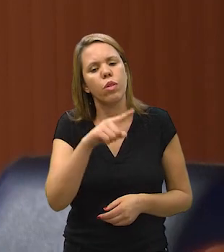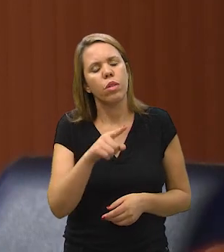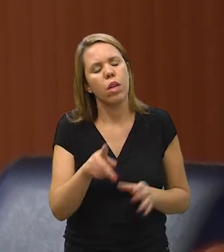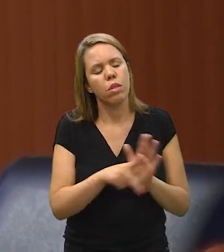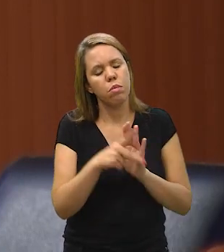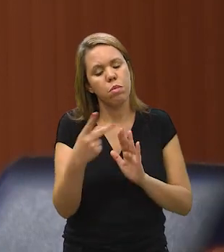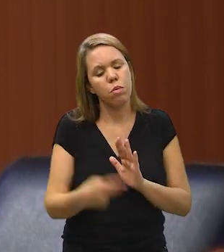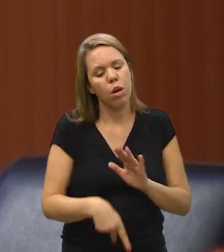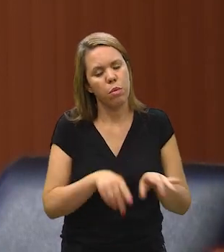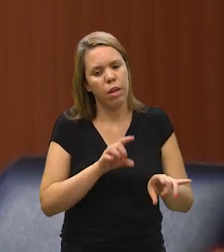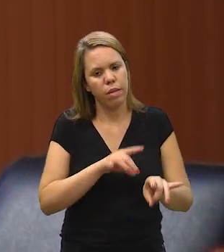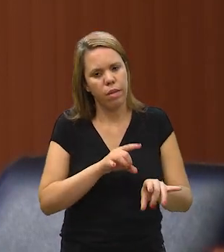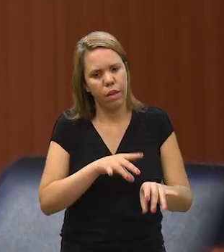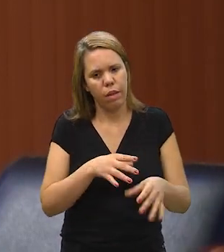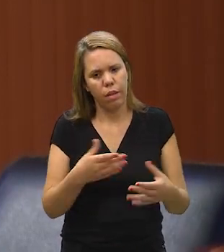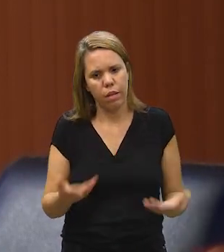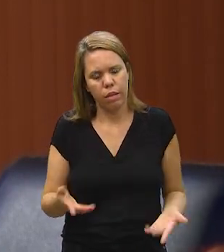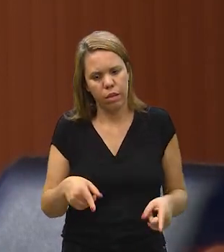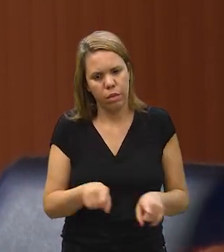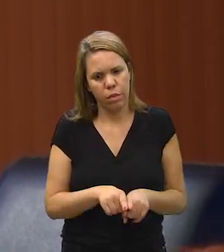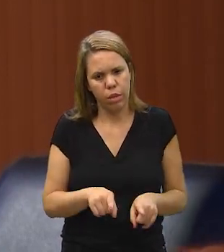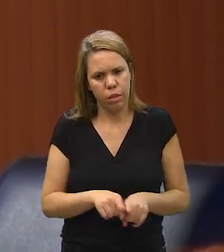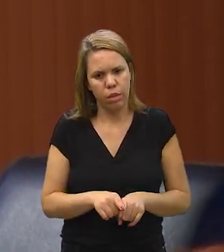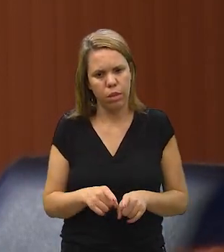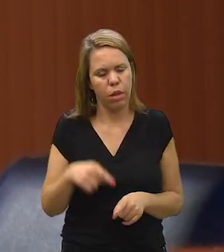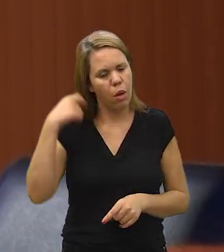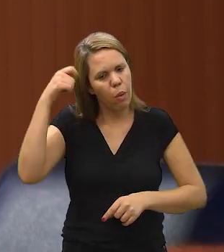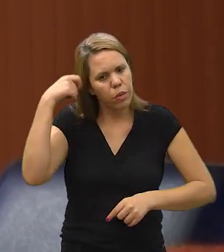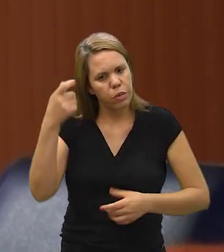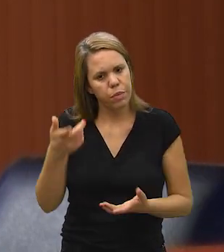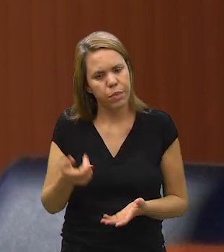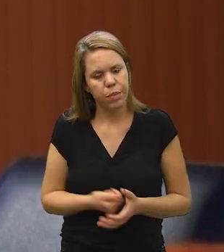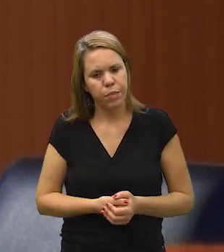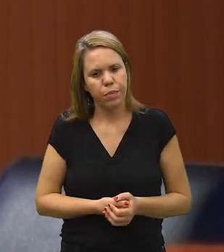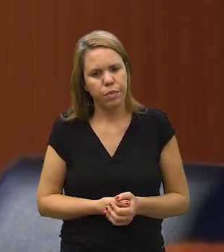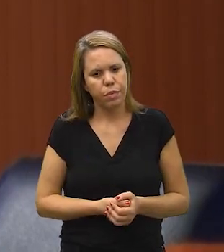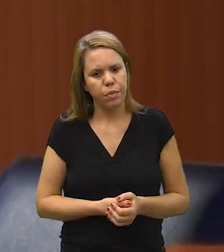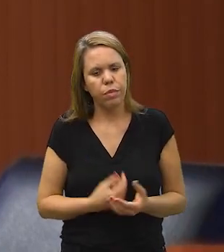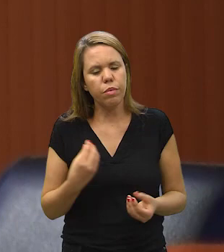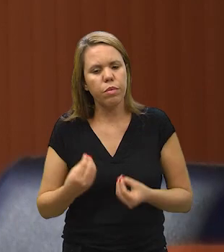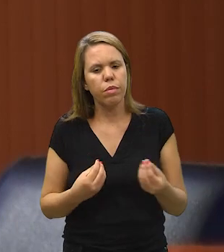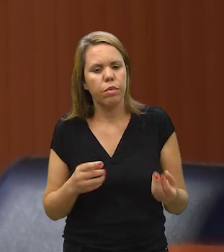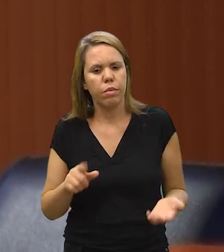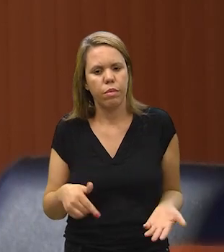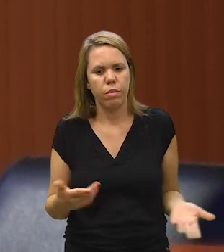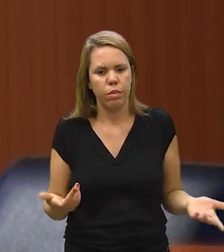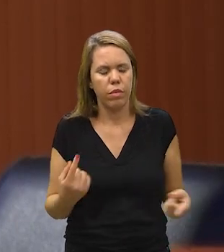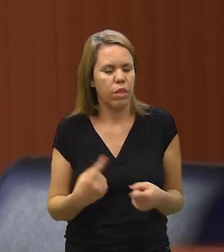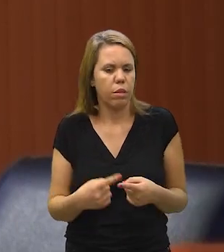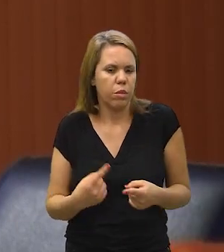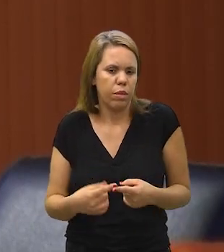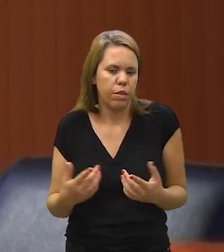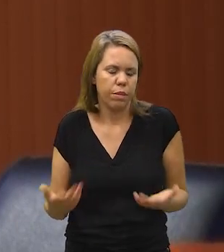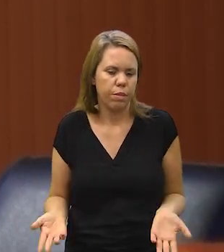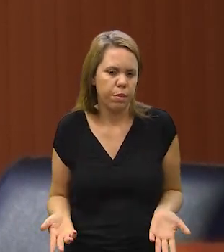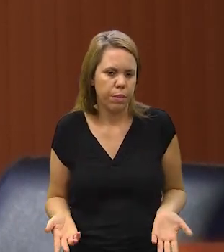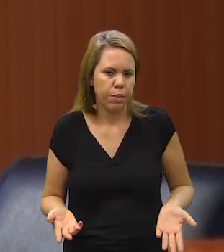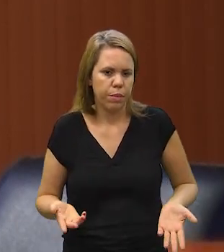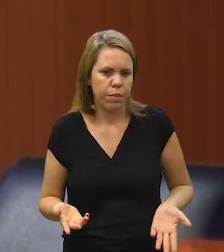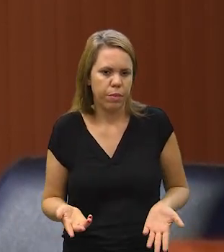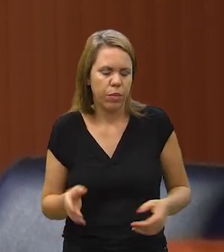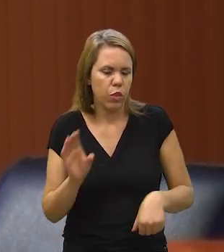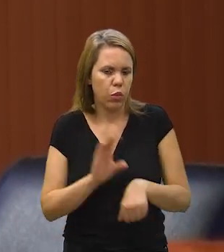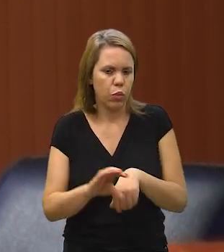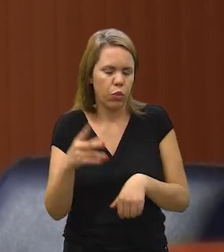vocês dirigirem a parte técnica, né, e dirigir também o ator, né? Sim. Como é que é isso aí? Porque